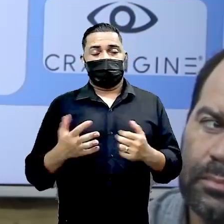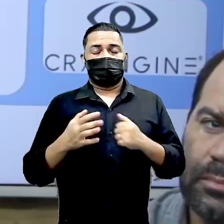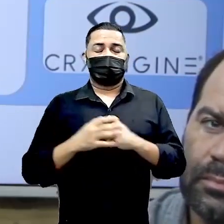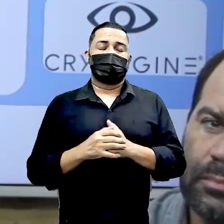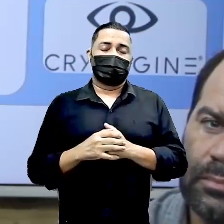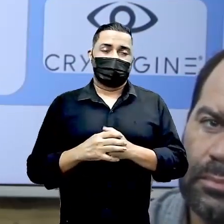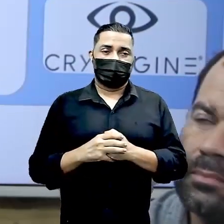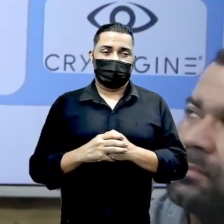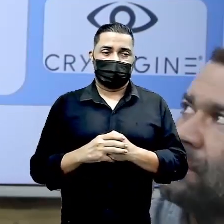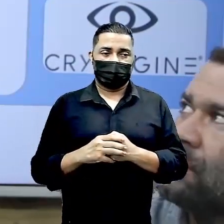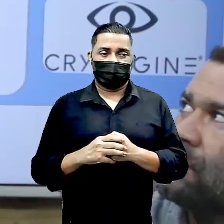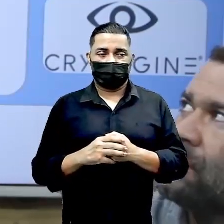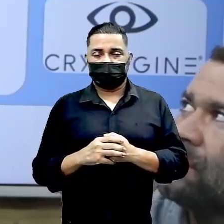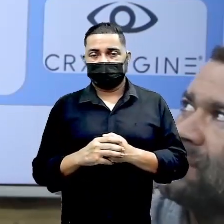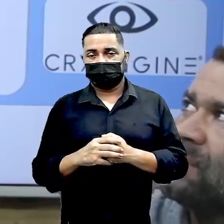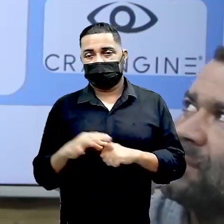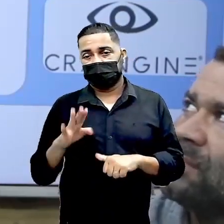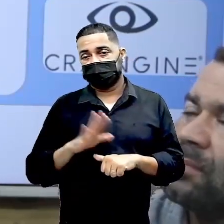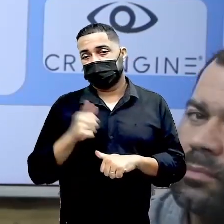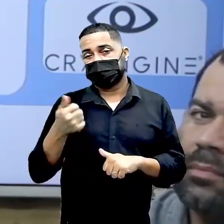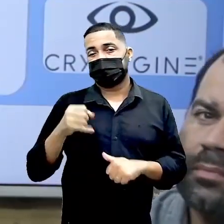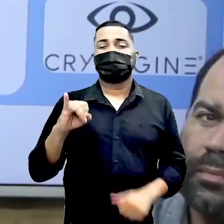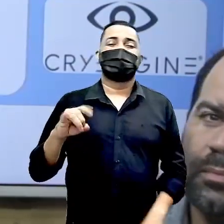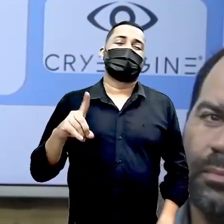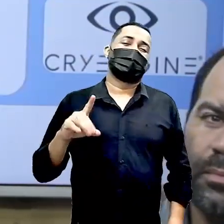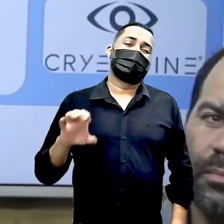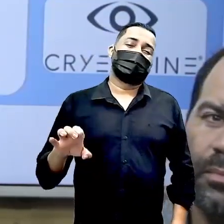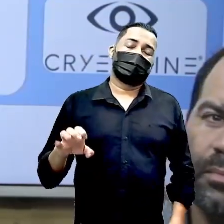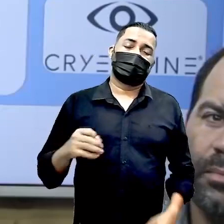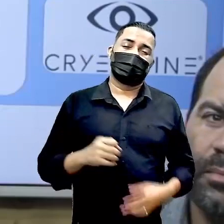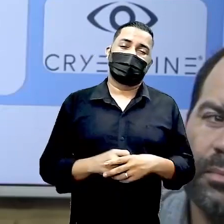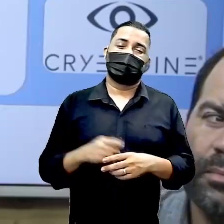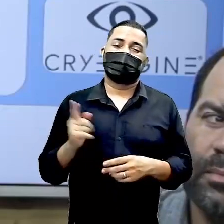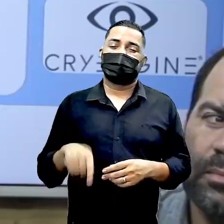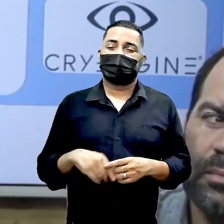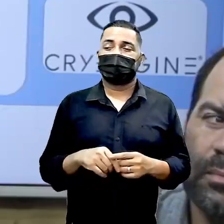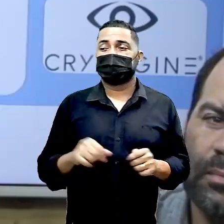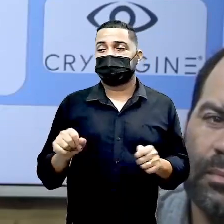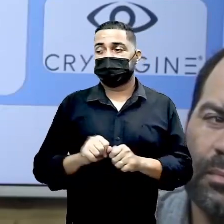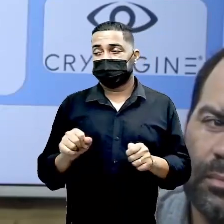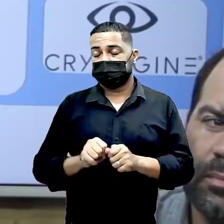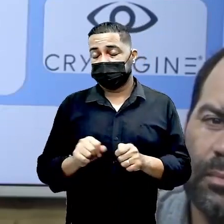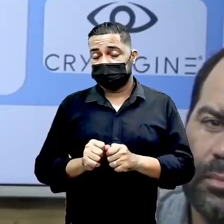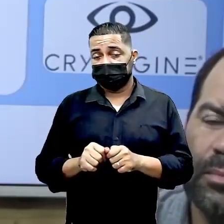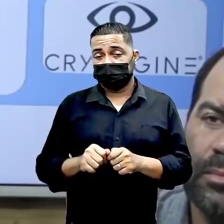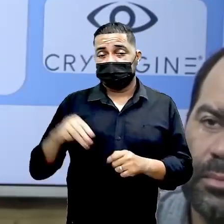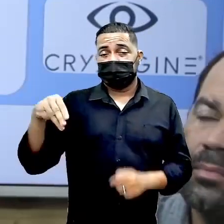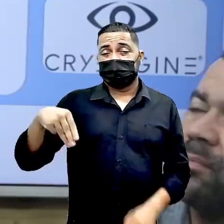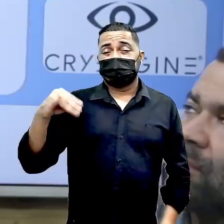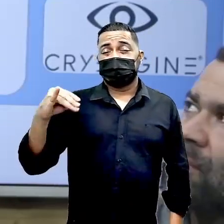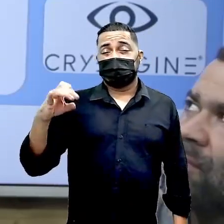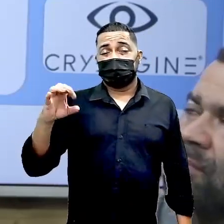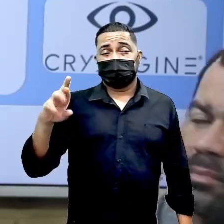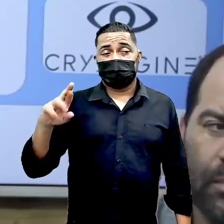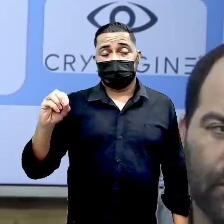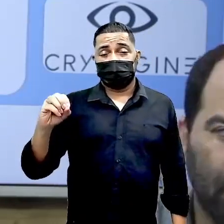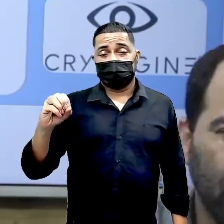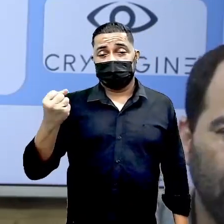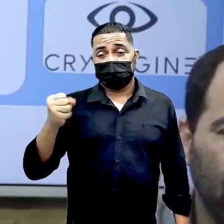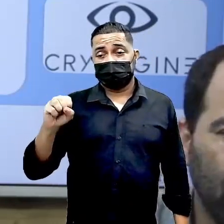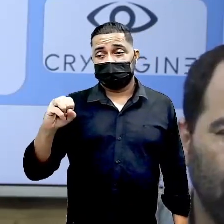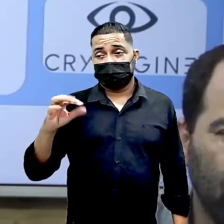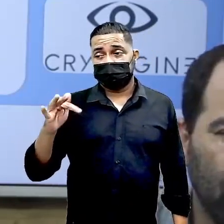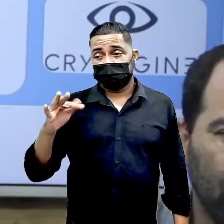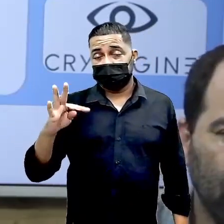Então, a melhor IDE, no meu ponto de vista, para programar em C# é fornecida pela Microsoft, né, que a linguagem de programação é a linguagem